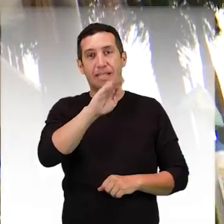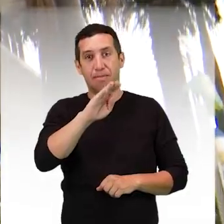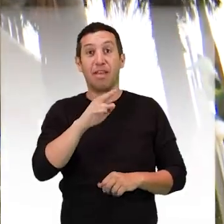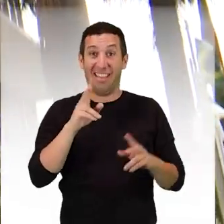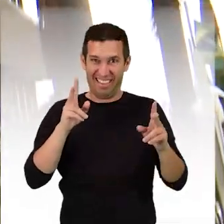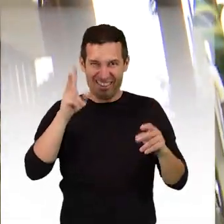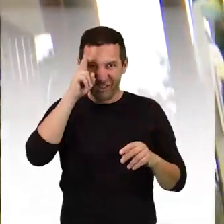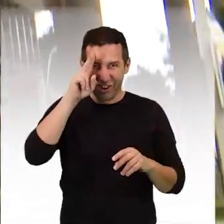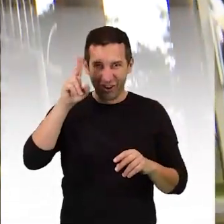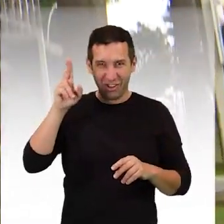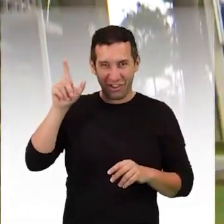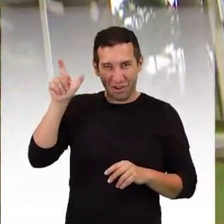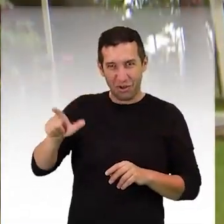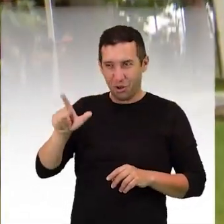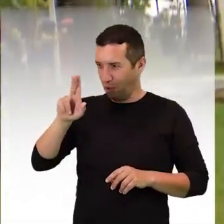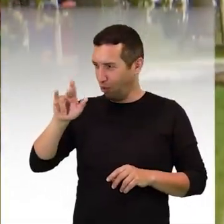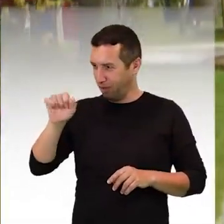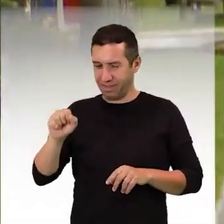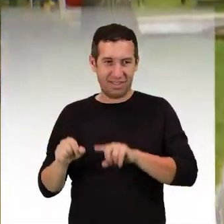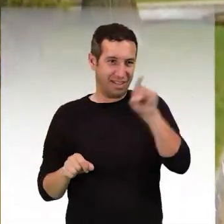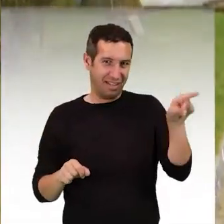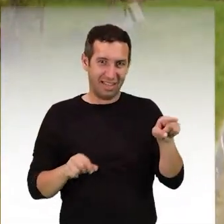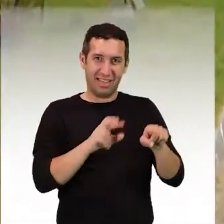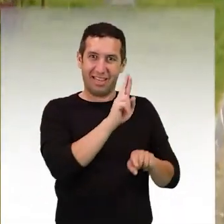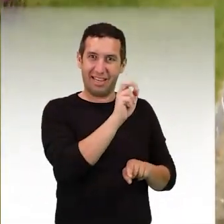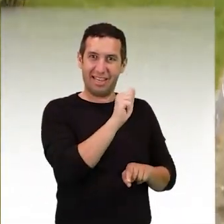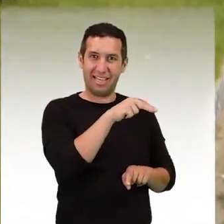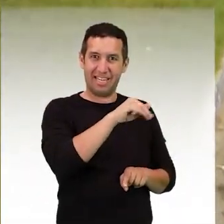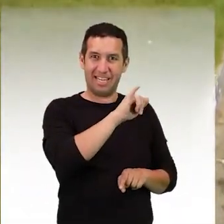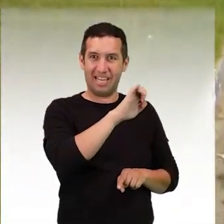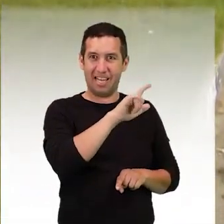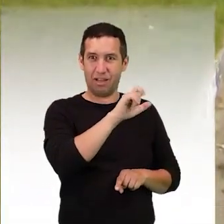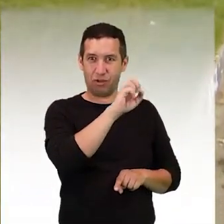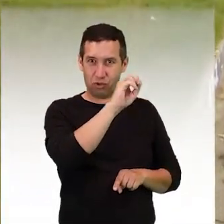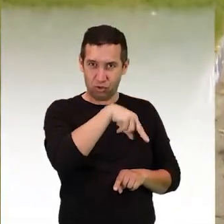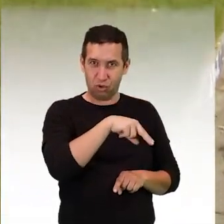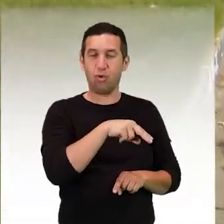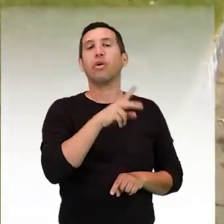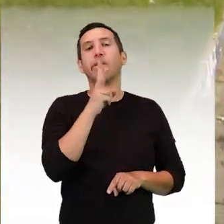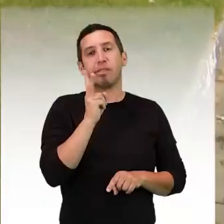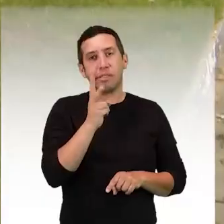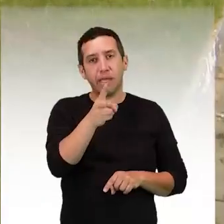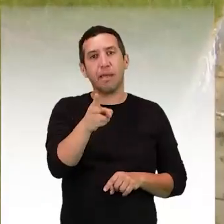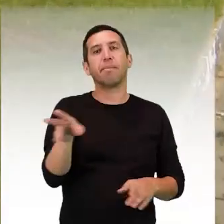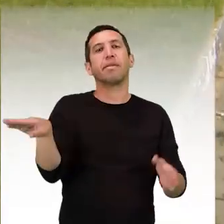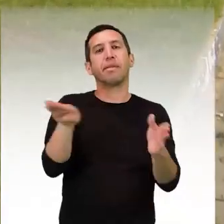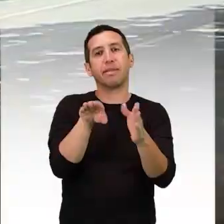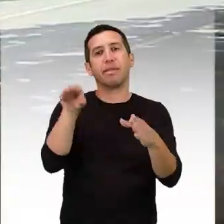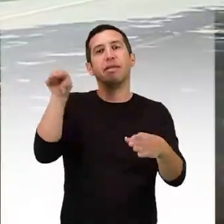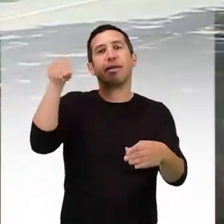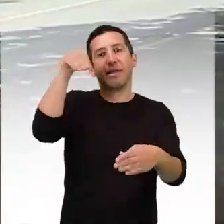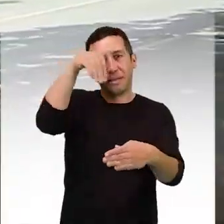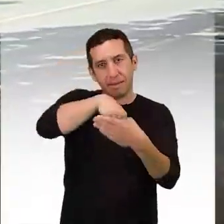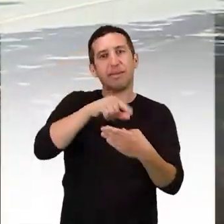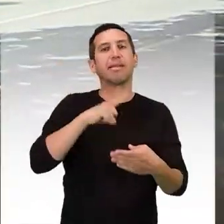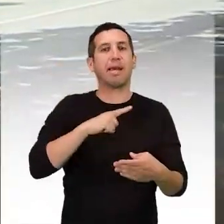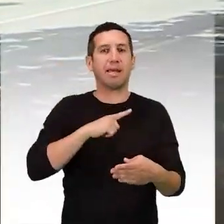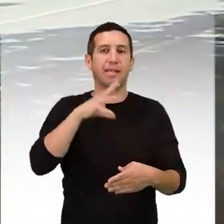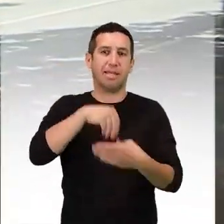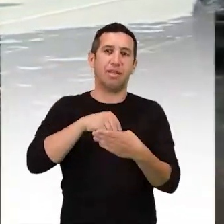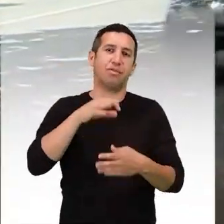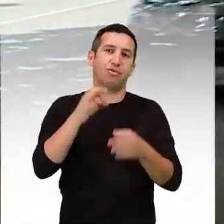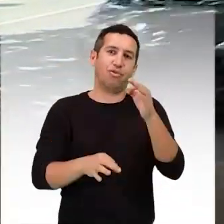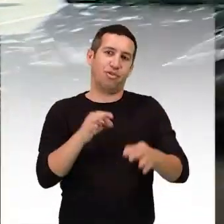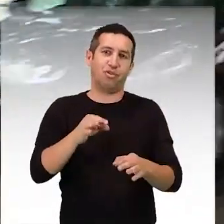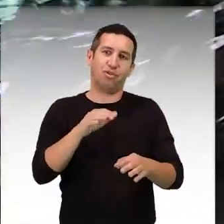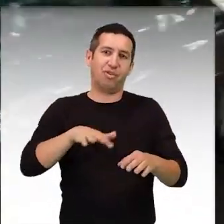demissão. Histórias como a de Luiz e de Ranierson chegam diariamente na Justiça do Trabalho. De acordo com